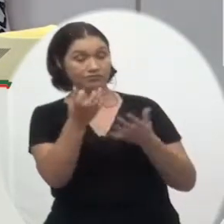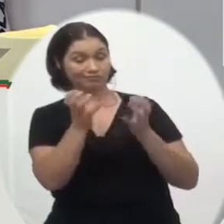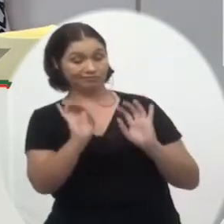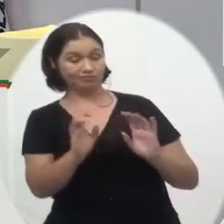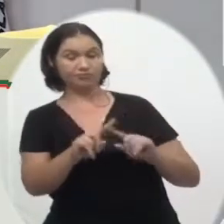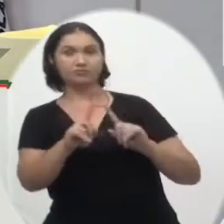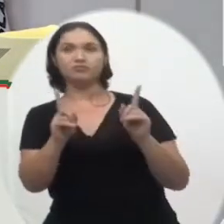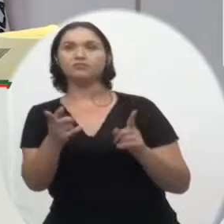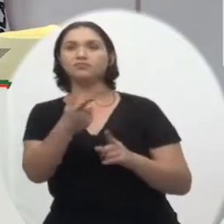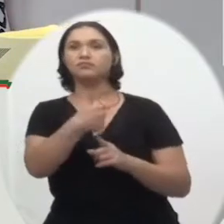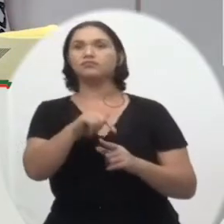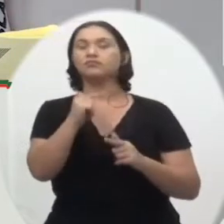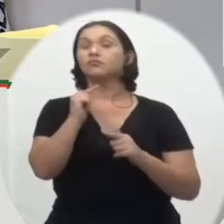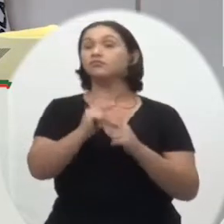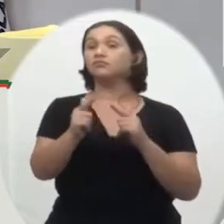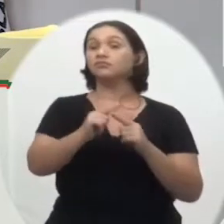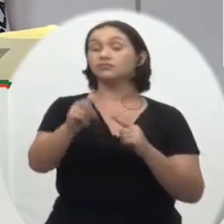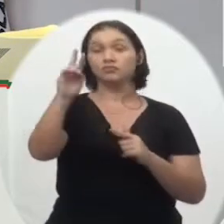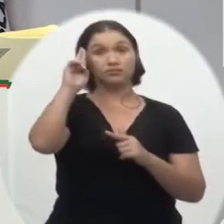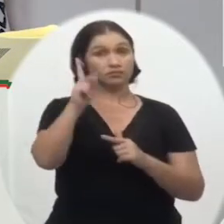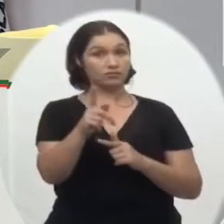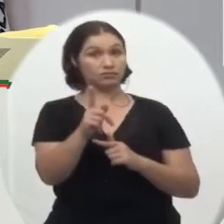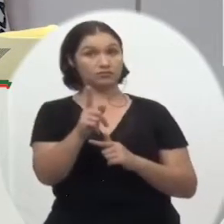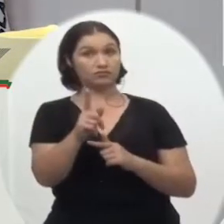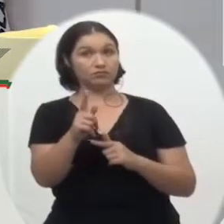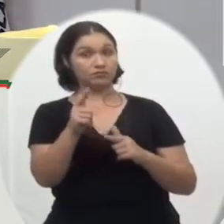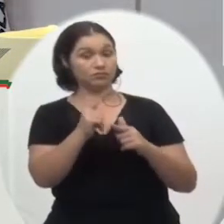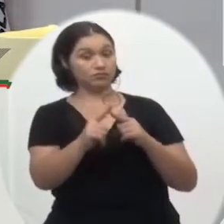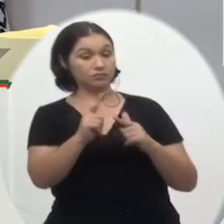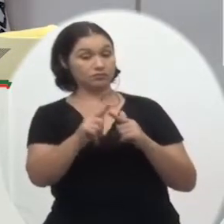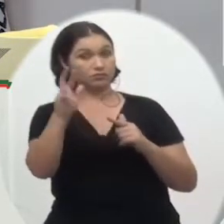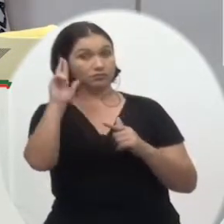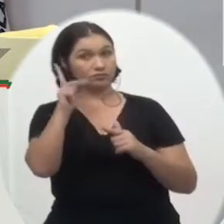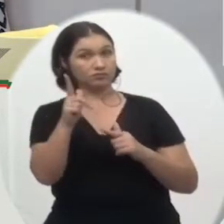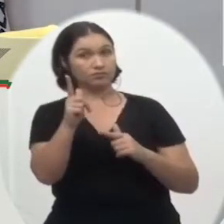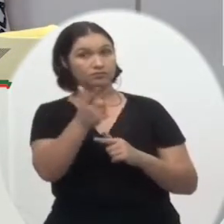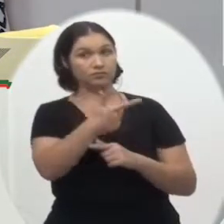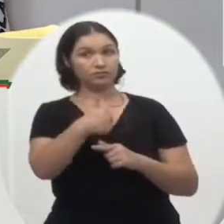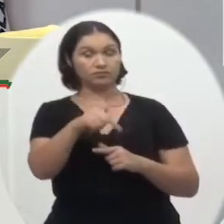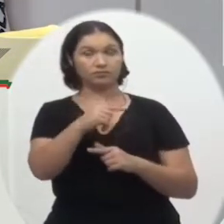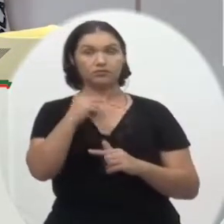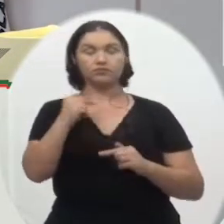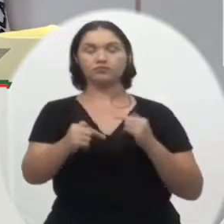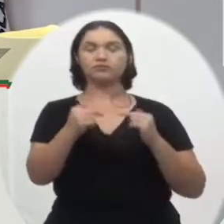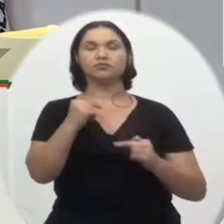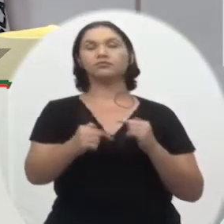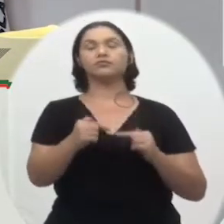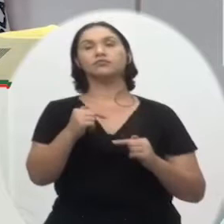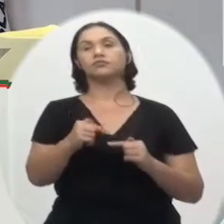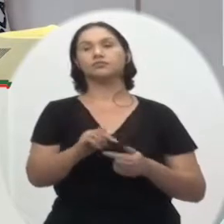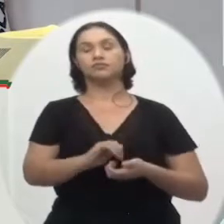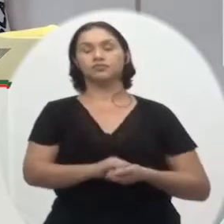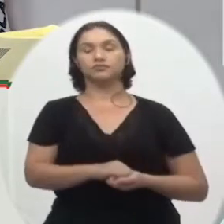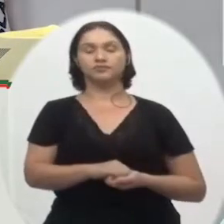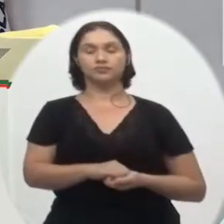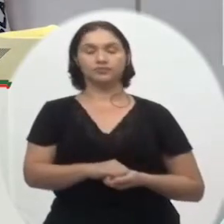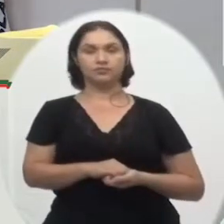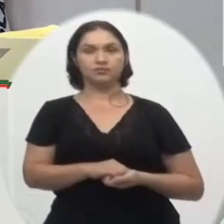vamos resolver no momento oportuno, no momento que nós vamos discutir essa questão